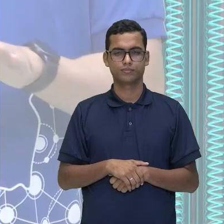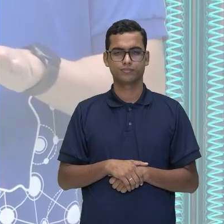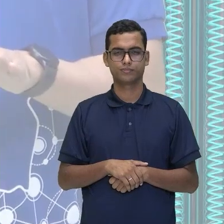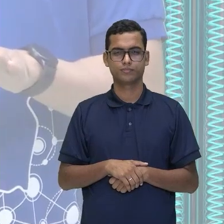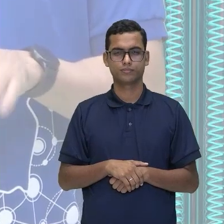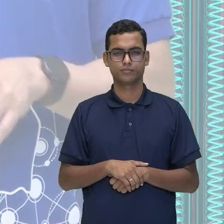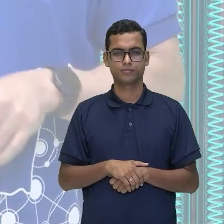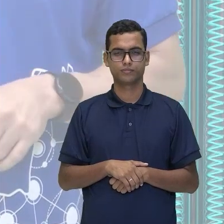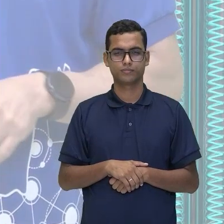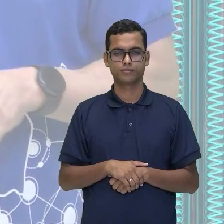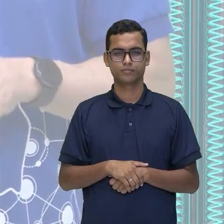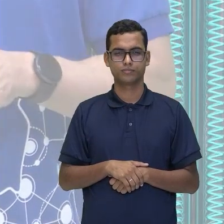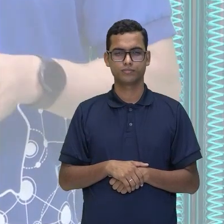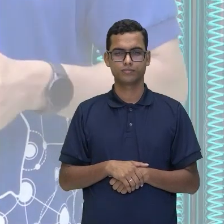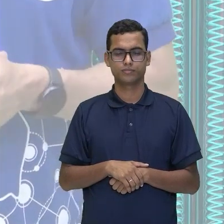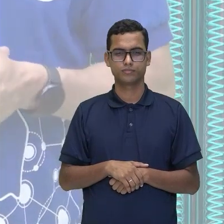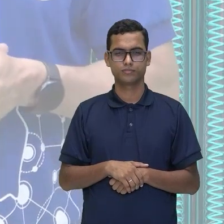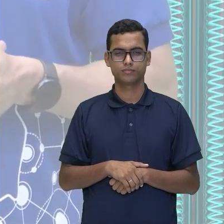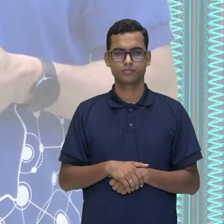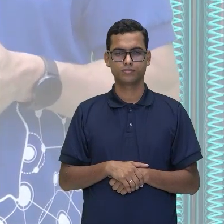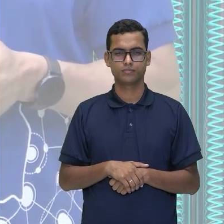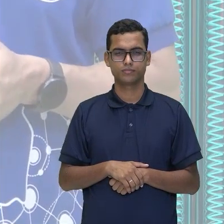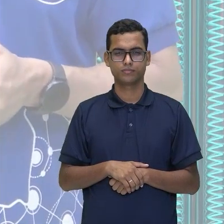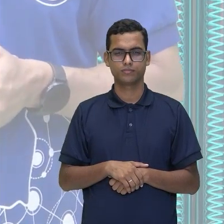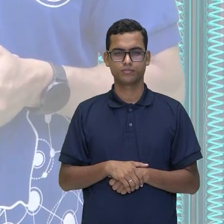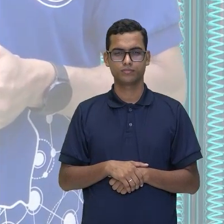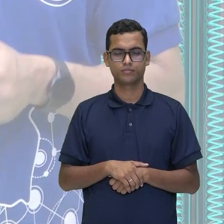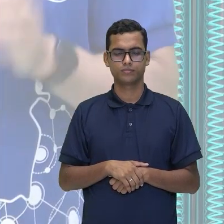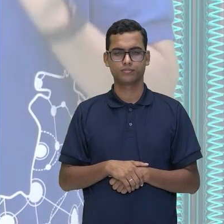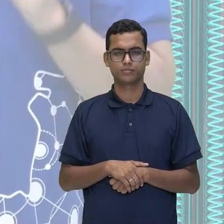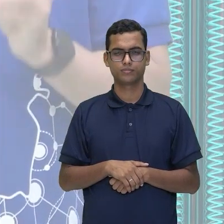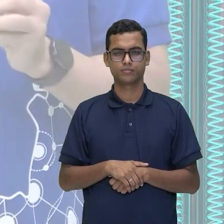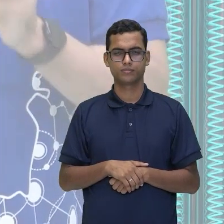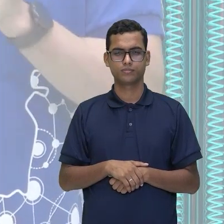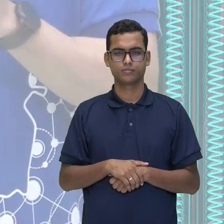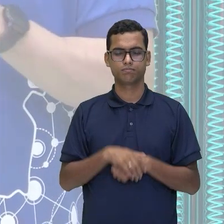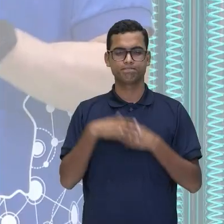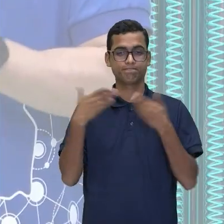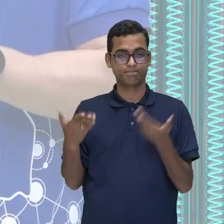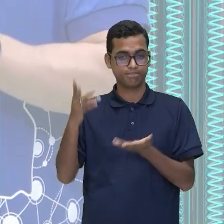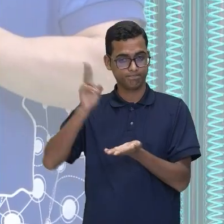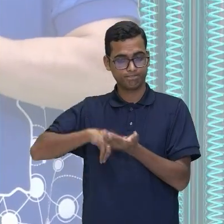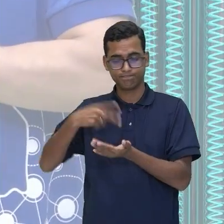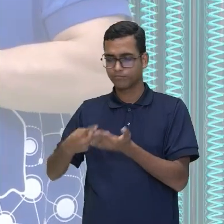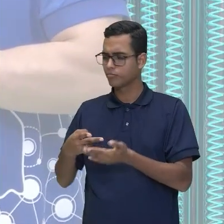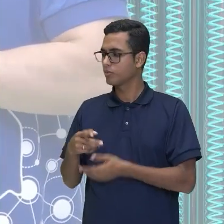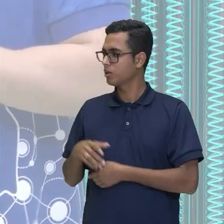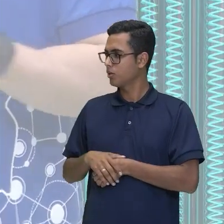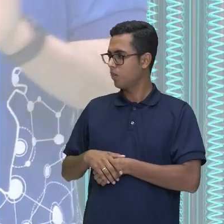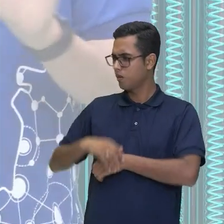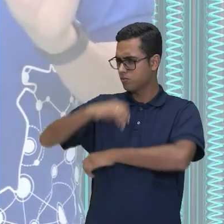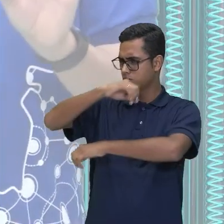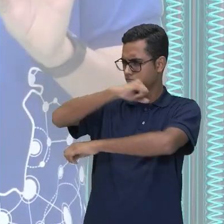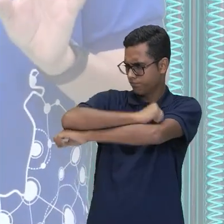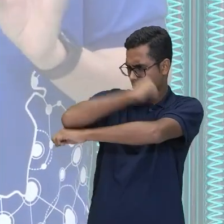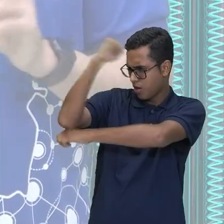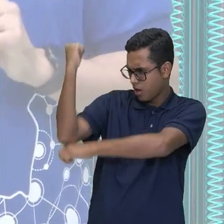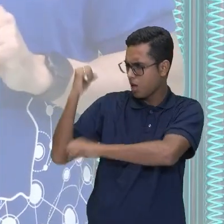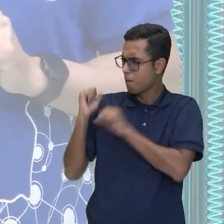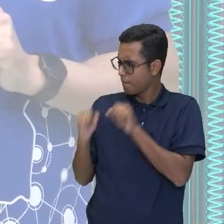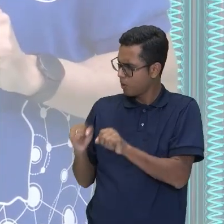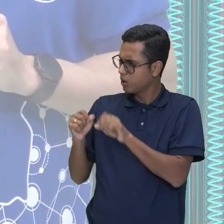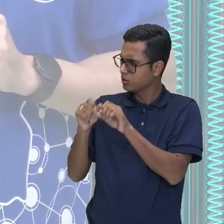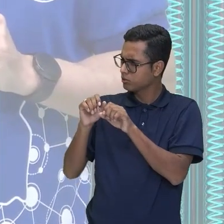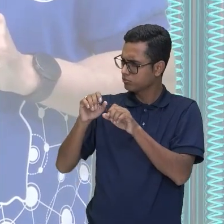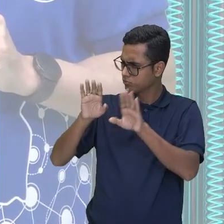window. Rude, nós já sabemos. Can you open the window, please? Pode abrir a janela, por favor? Ou então, na língua portuguesa, você